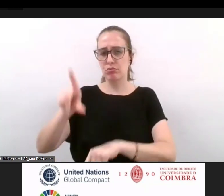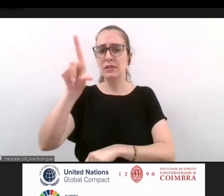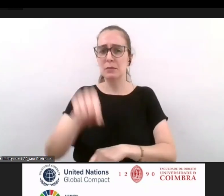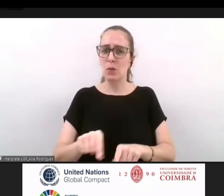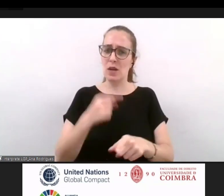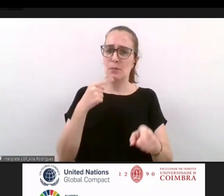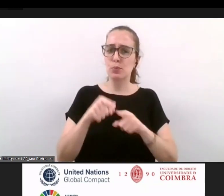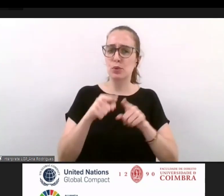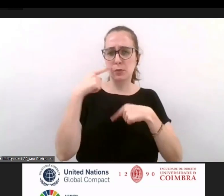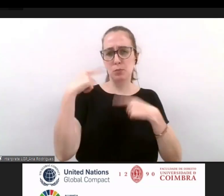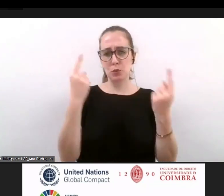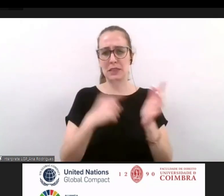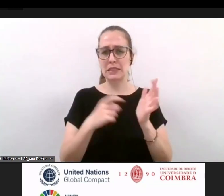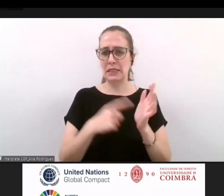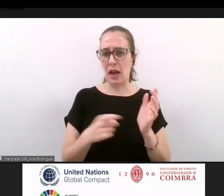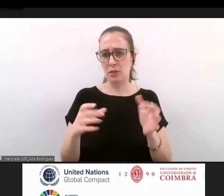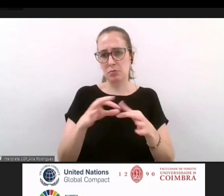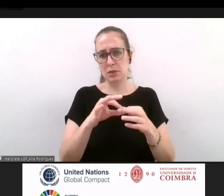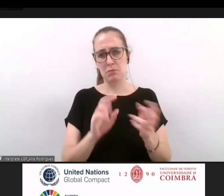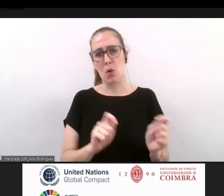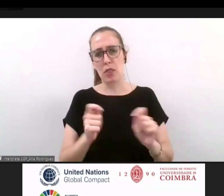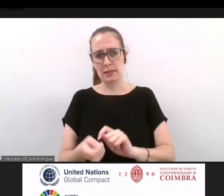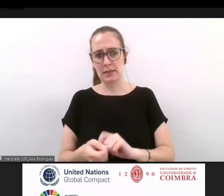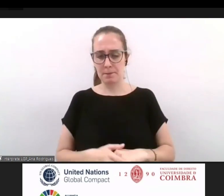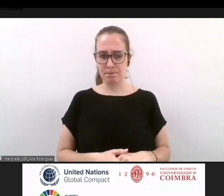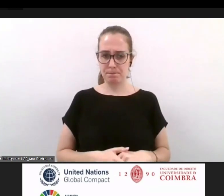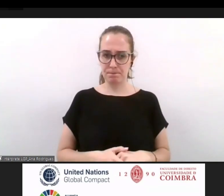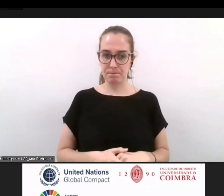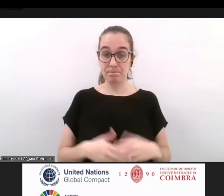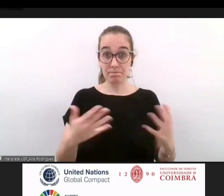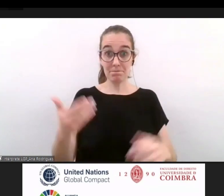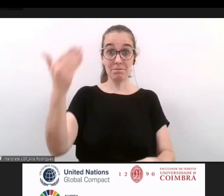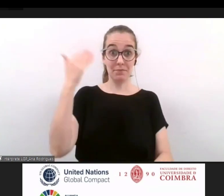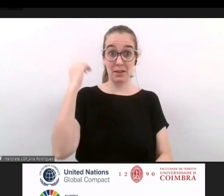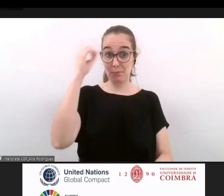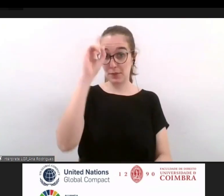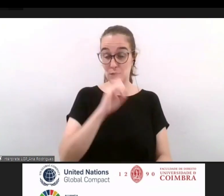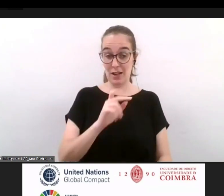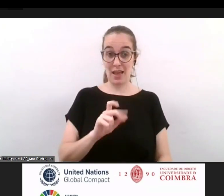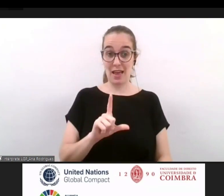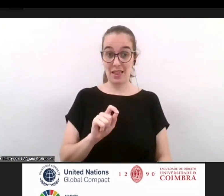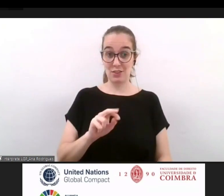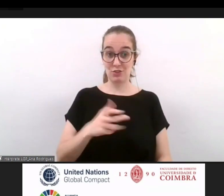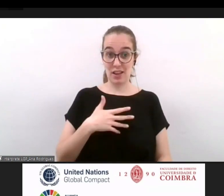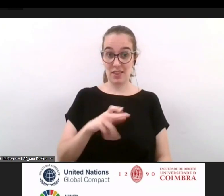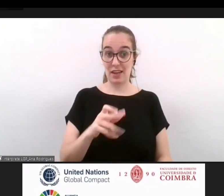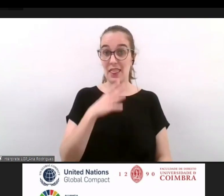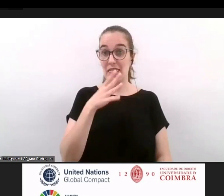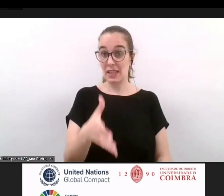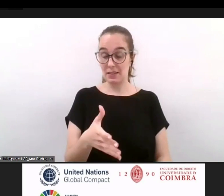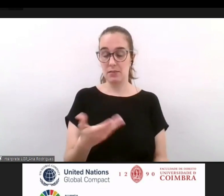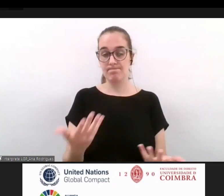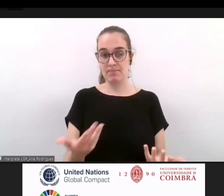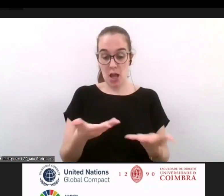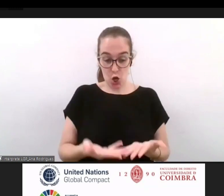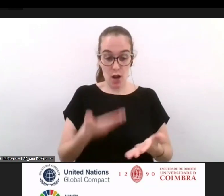políticas públicas necessárias para a esperada mudança. Como a professora Alexandra disse, o desafio e a